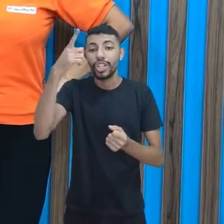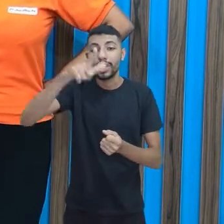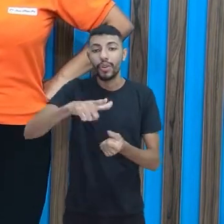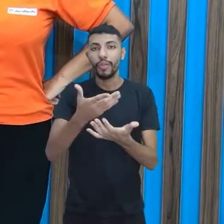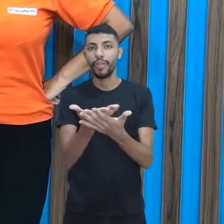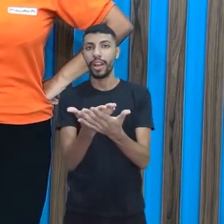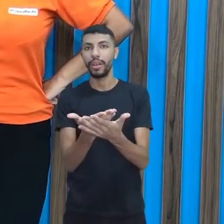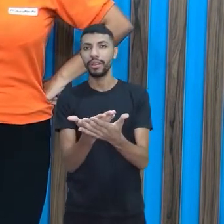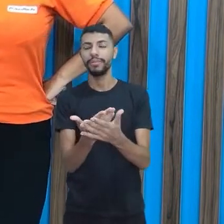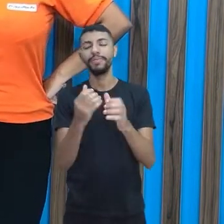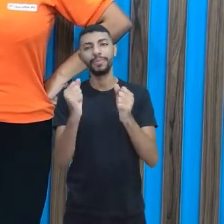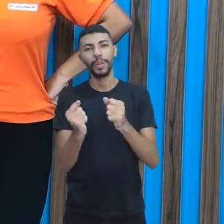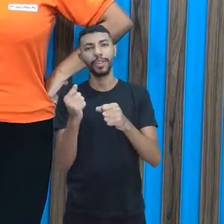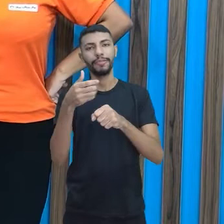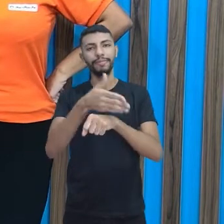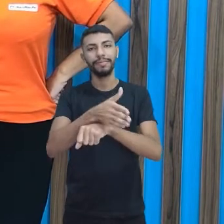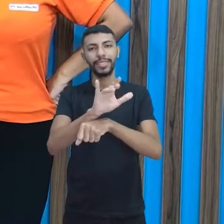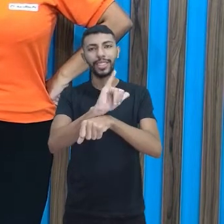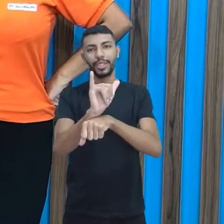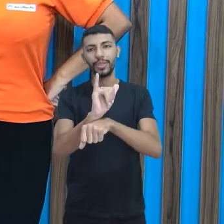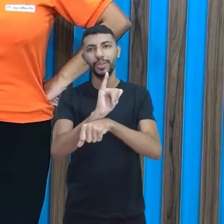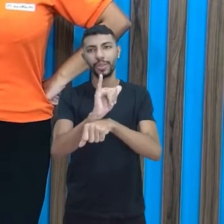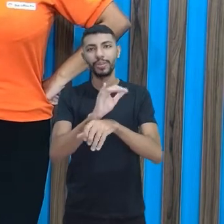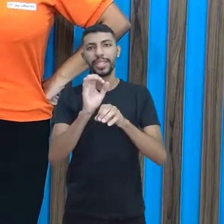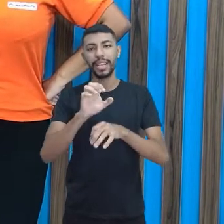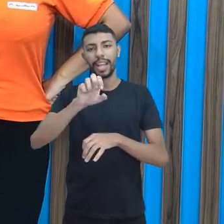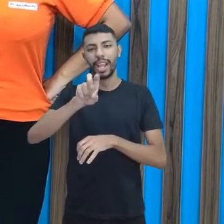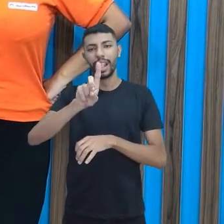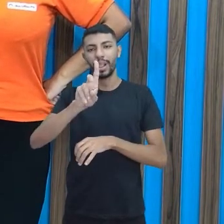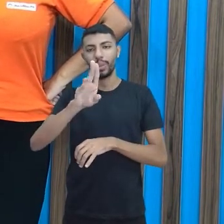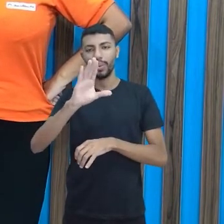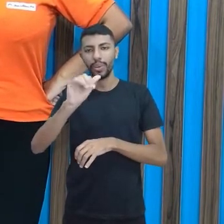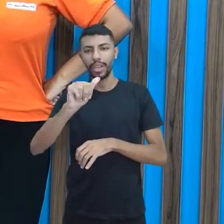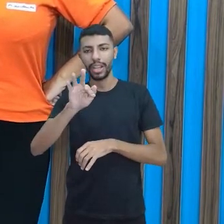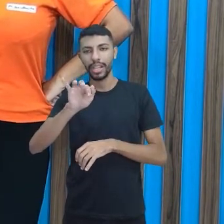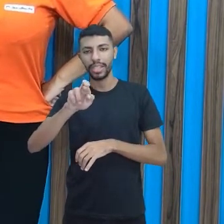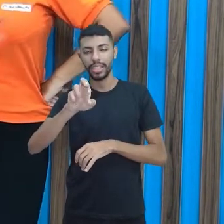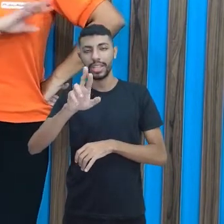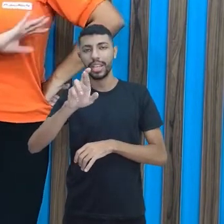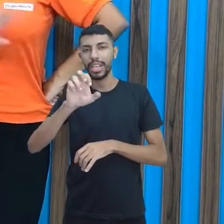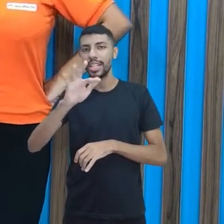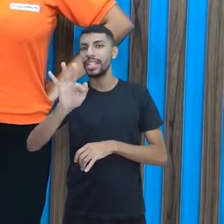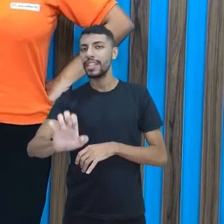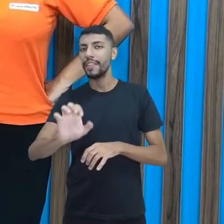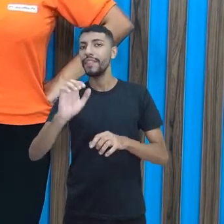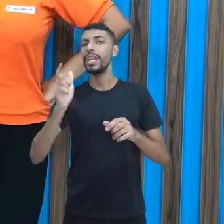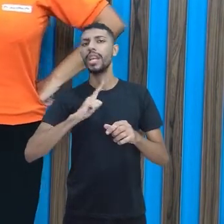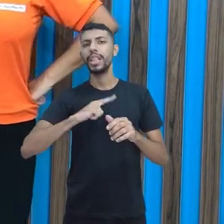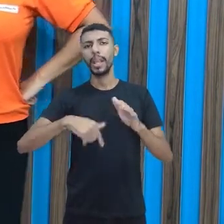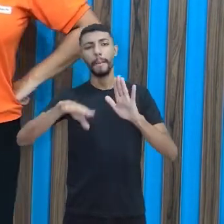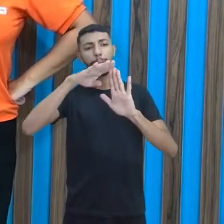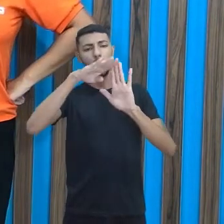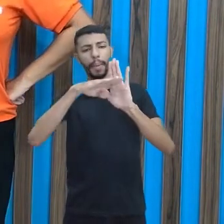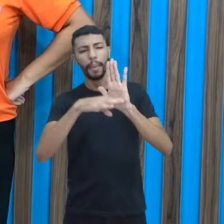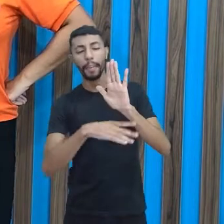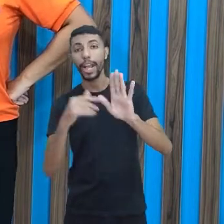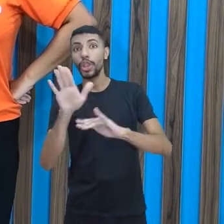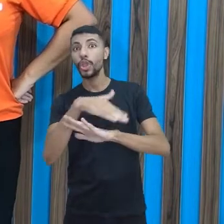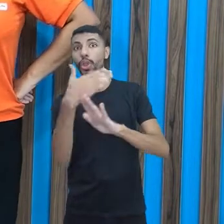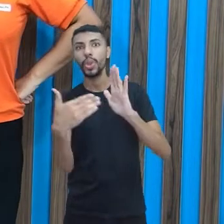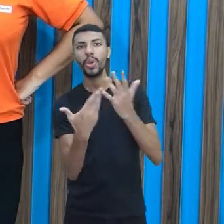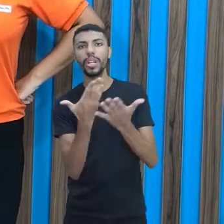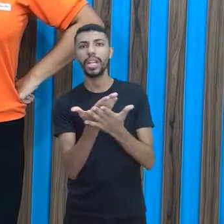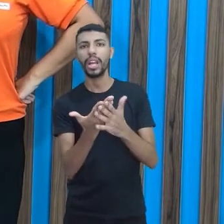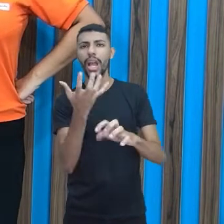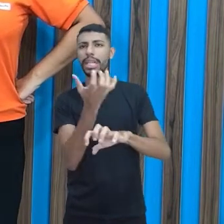entrar no YouTube, no canal Educa Recife, e a gente tem o quê? Uma playlist com todas as aulas, de todas as disciplinas, de